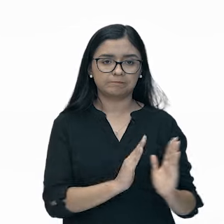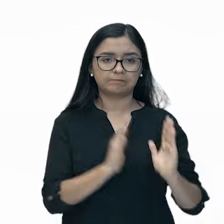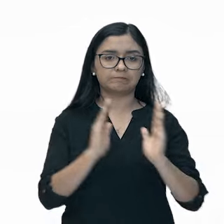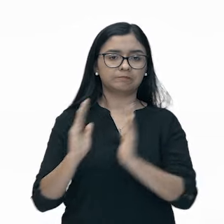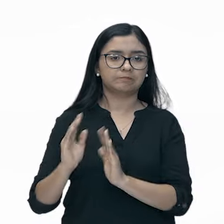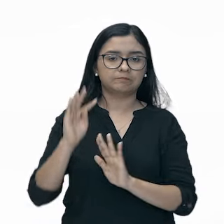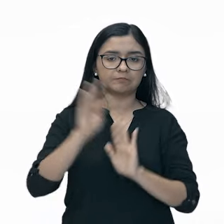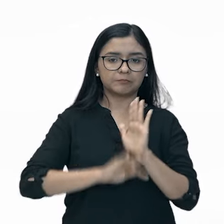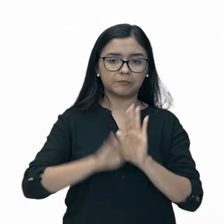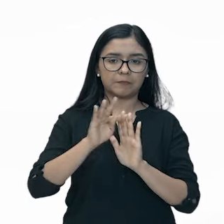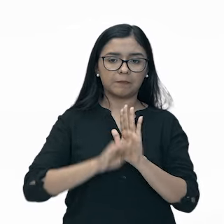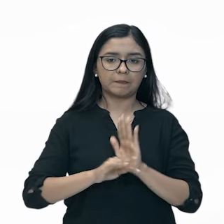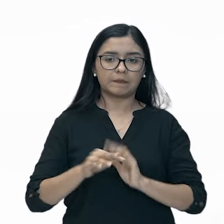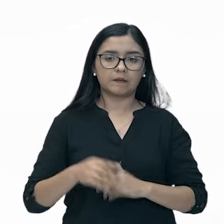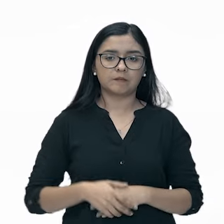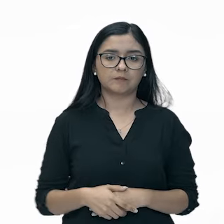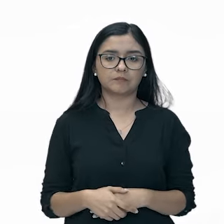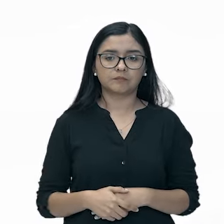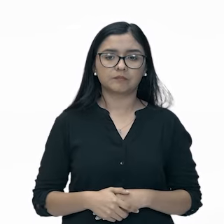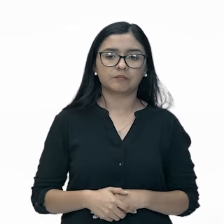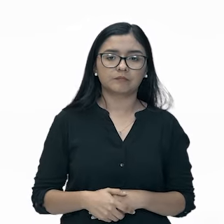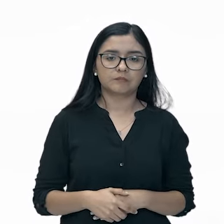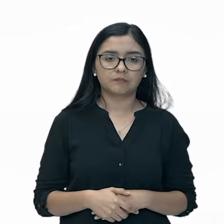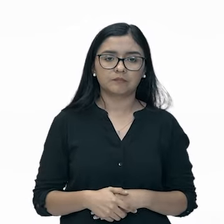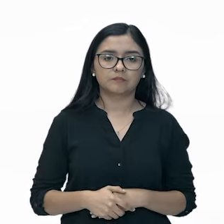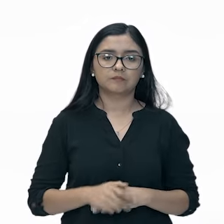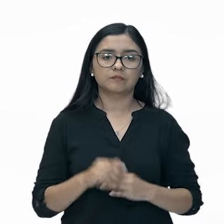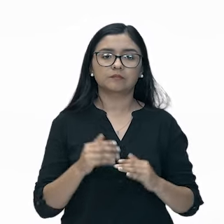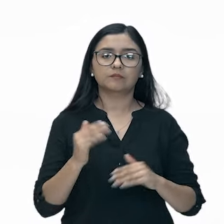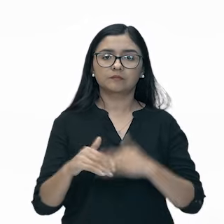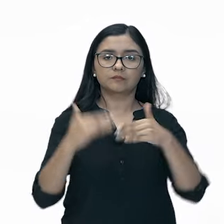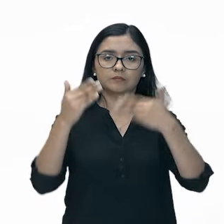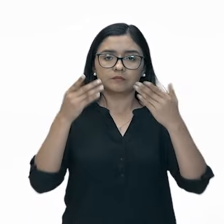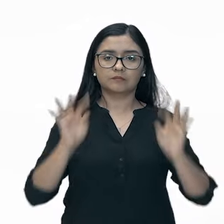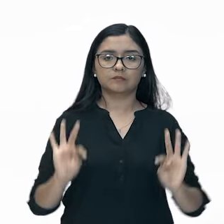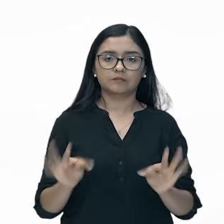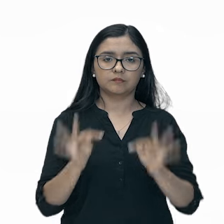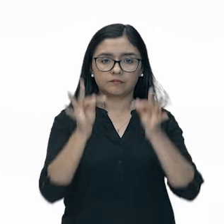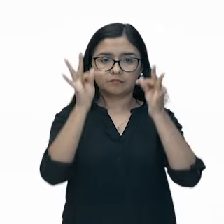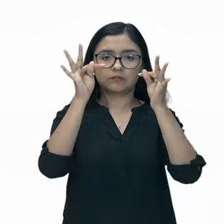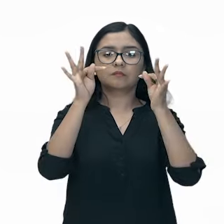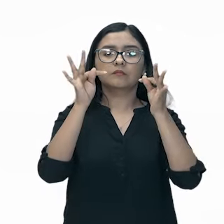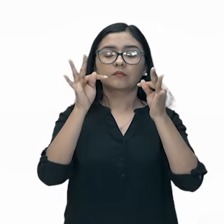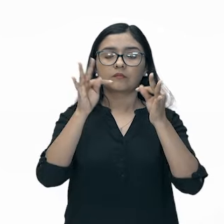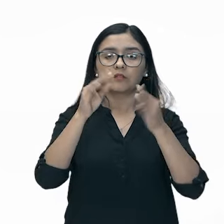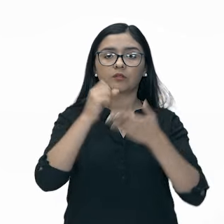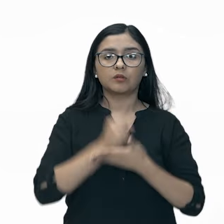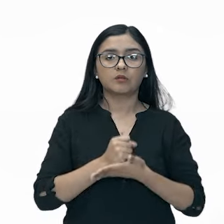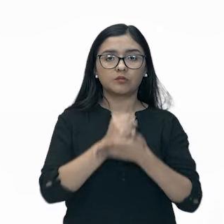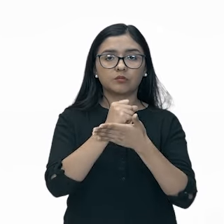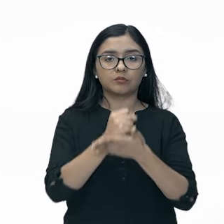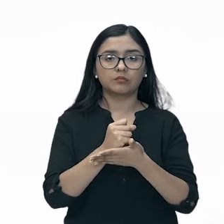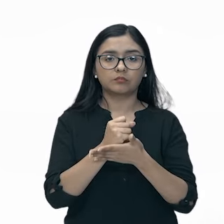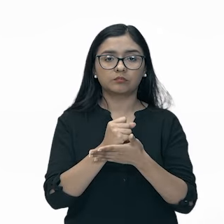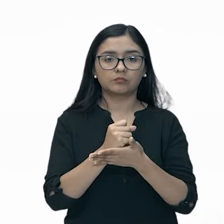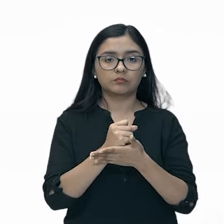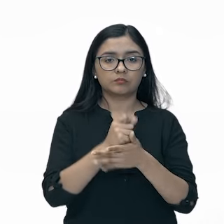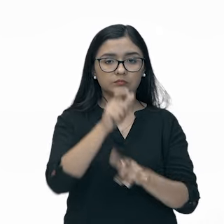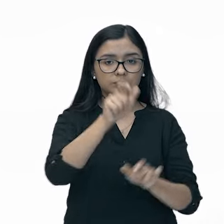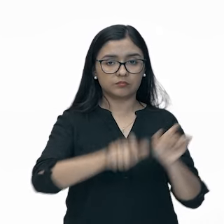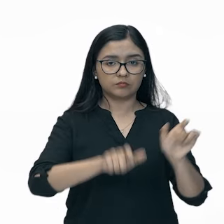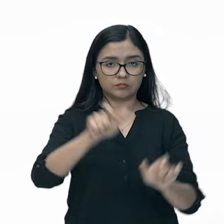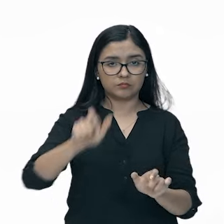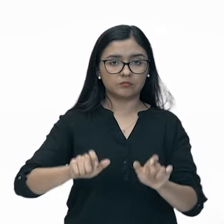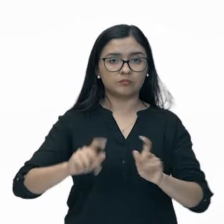diz o próximo os avanços tecnológicos estão colaborando para que as pessoas sejam